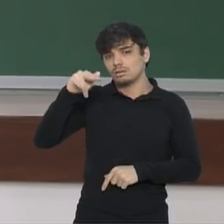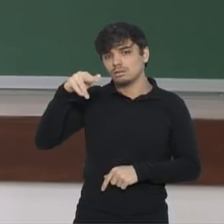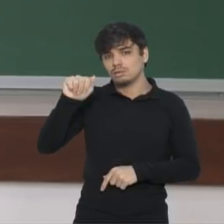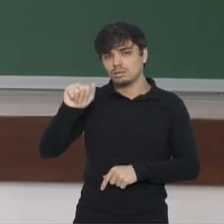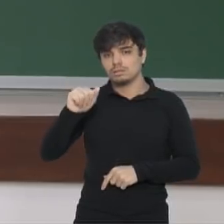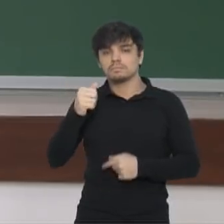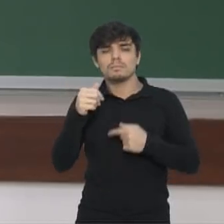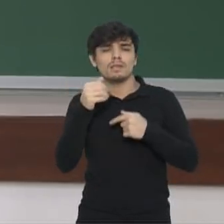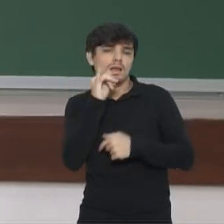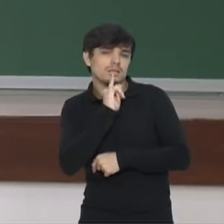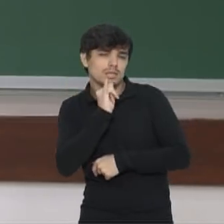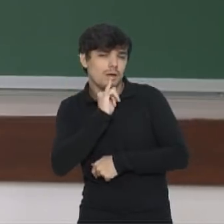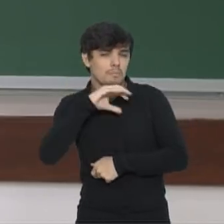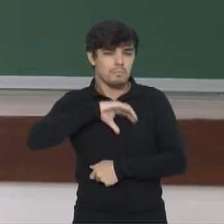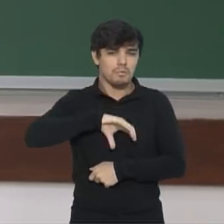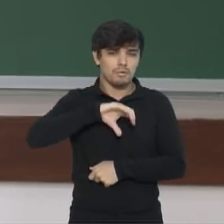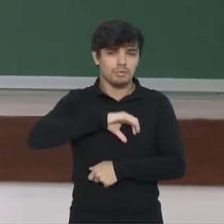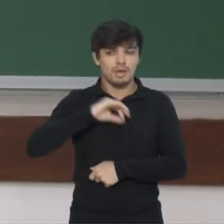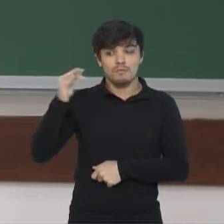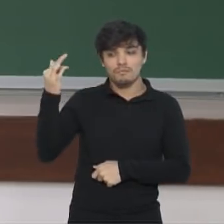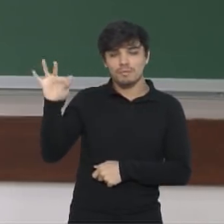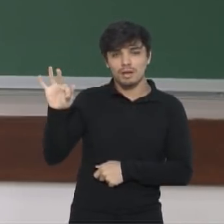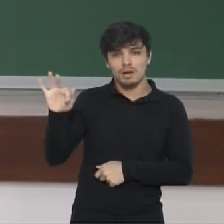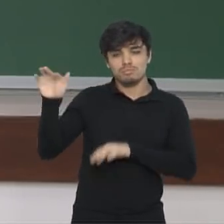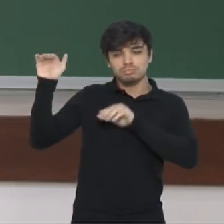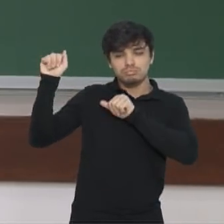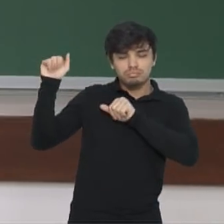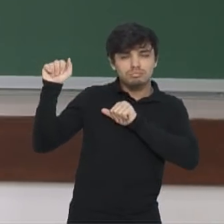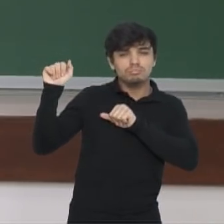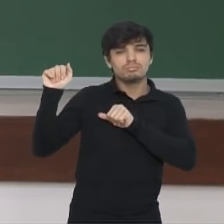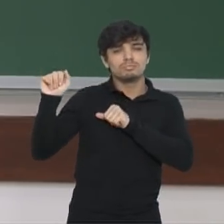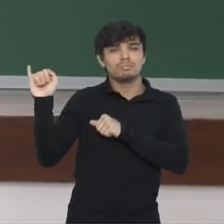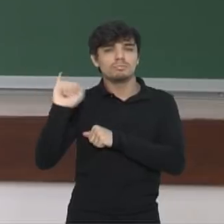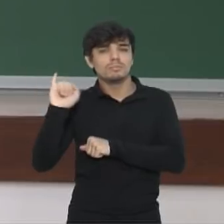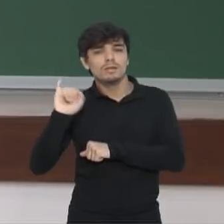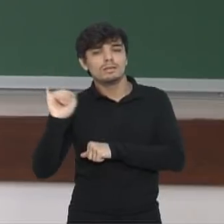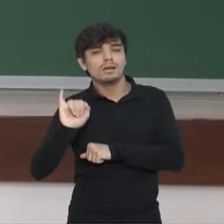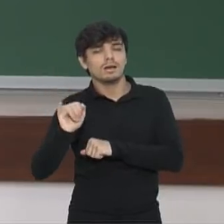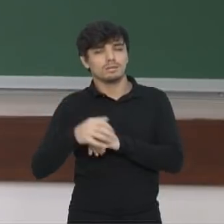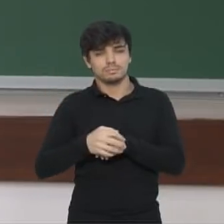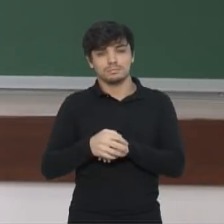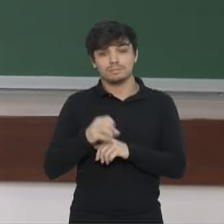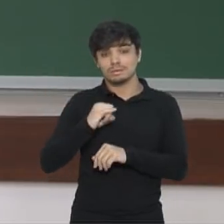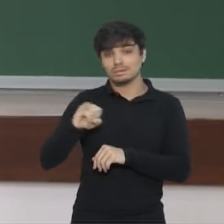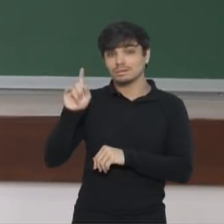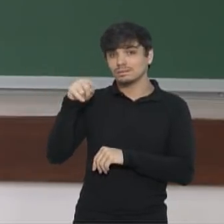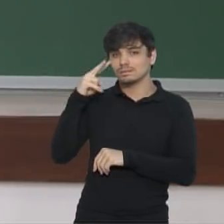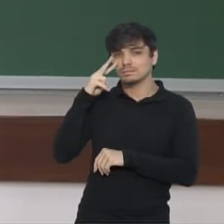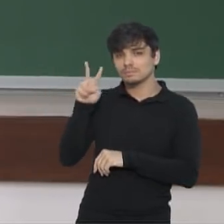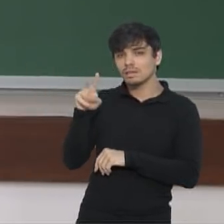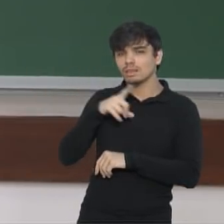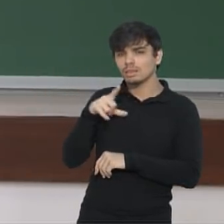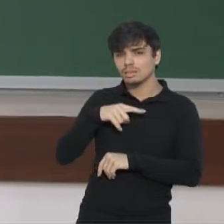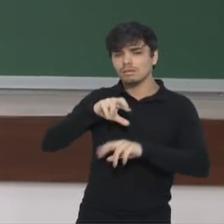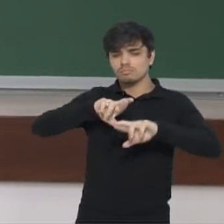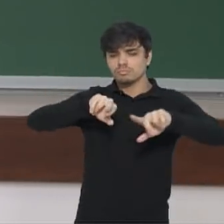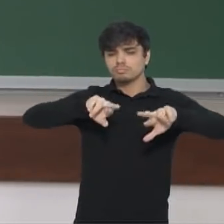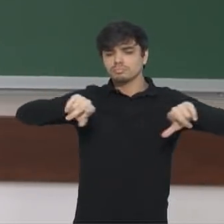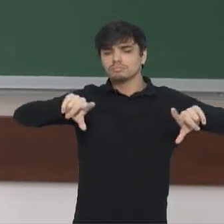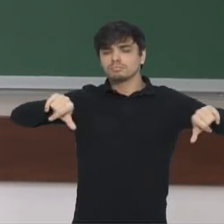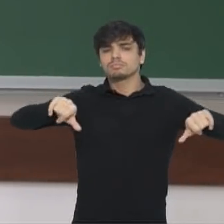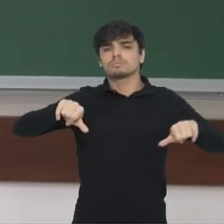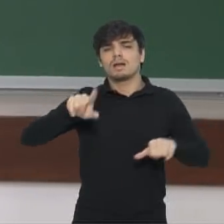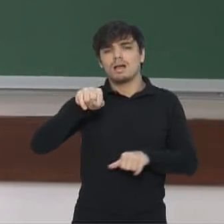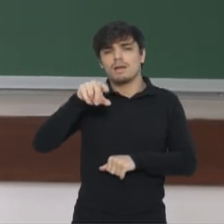o português, o francês, o espanhol, o italiano. Se nós verificarmos, existem várias palavras que